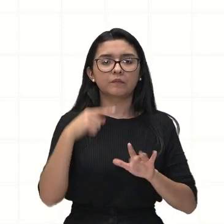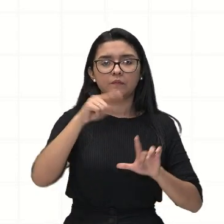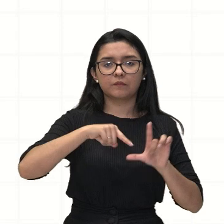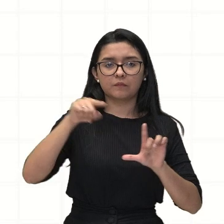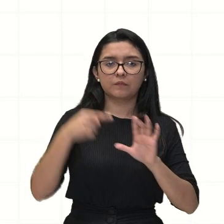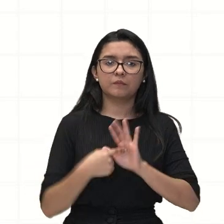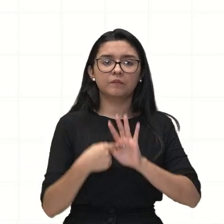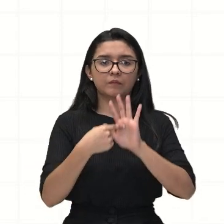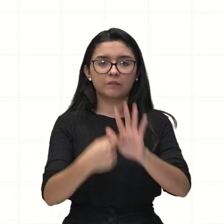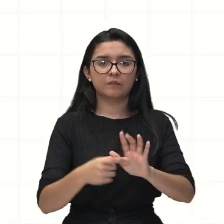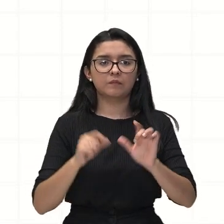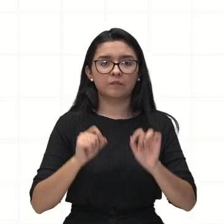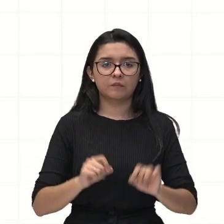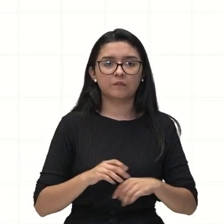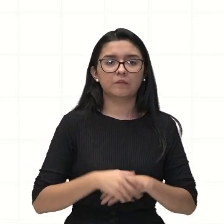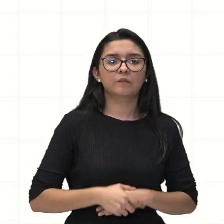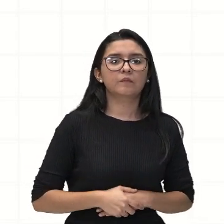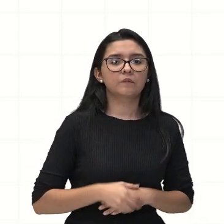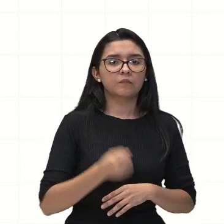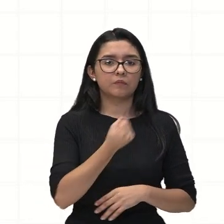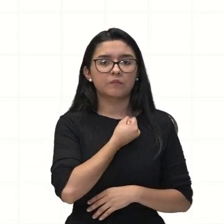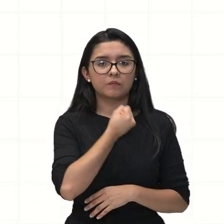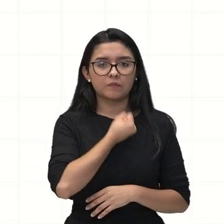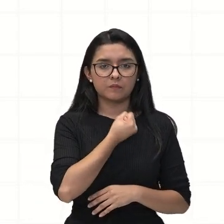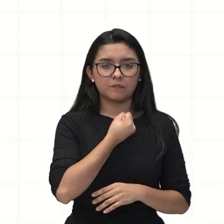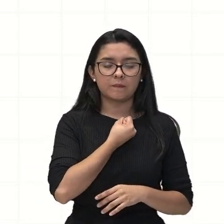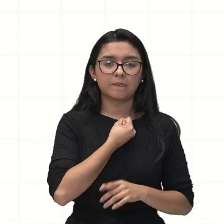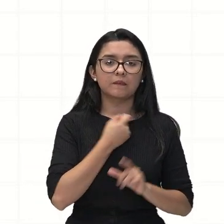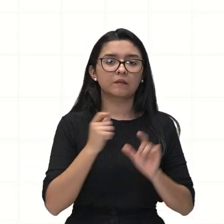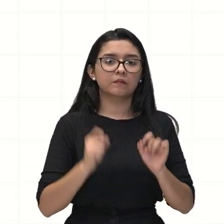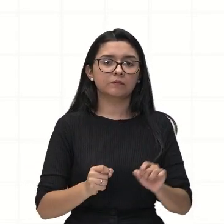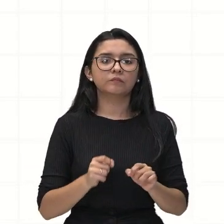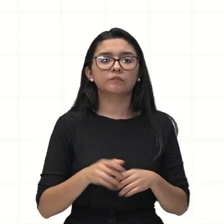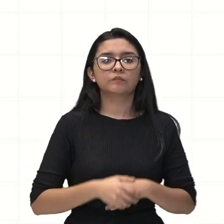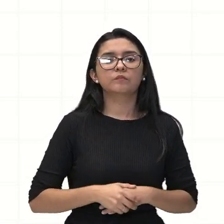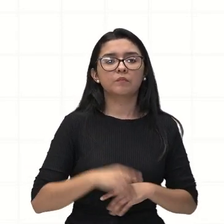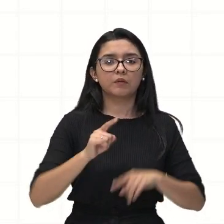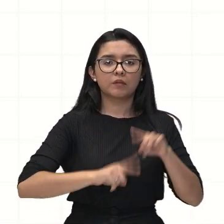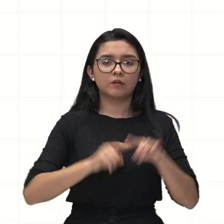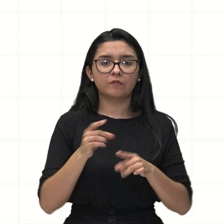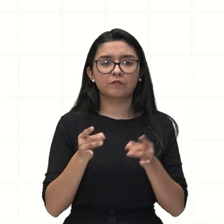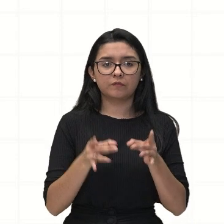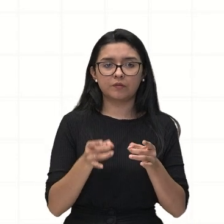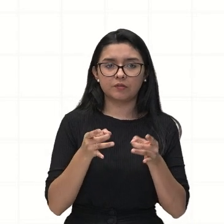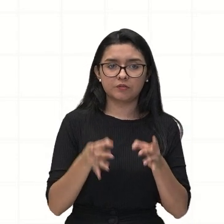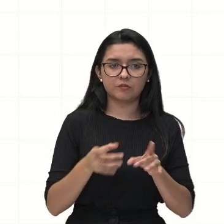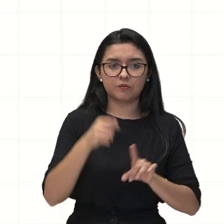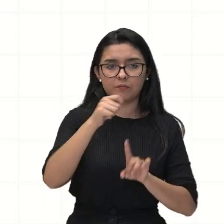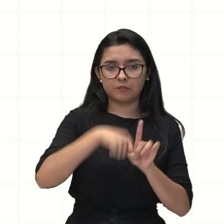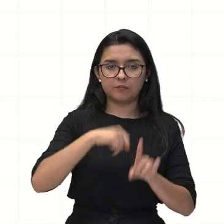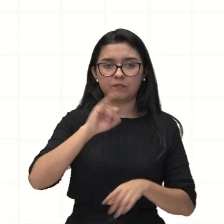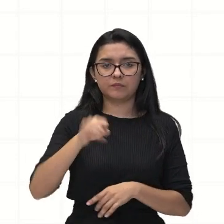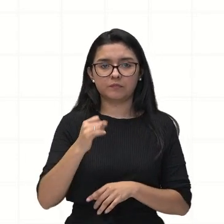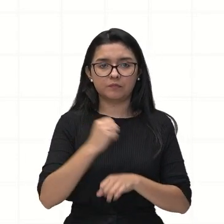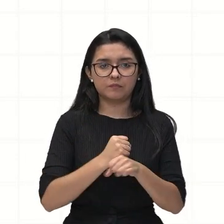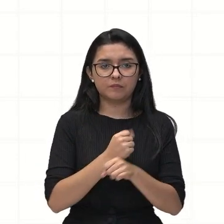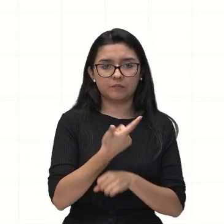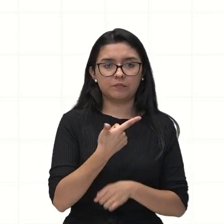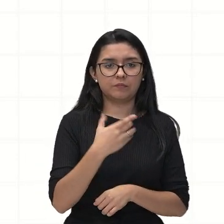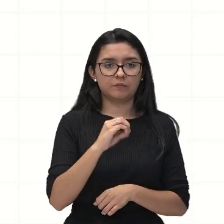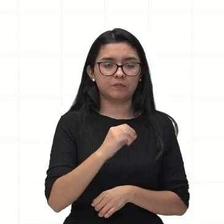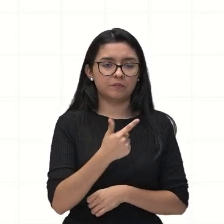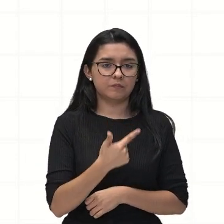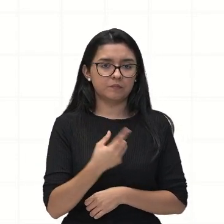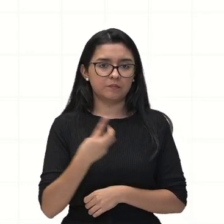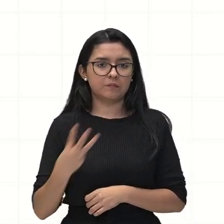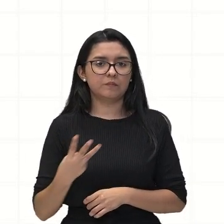no mês de janeiro em 2023 em uma loja de roupas. Então temos aqui o nosso título, né, quantidade de roupas vendidas no mês de janeiro.